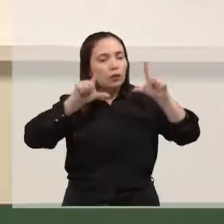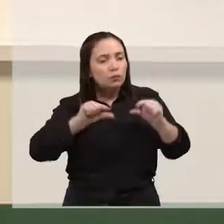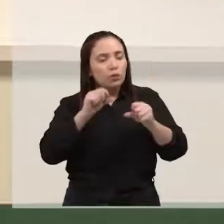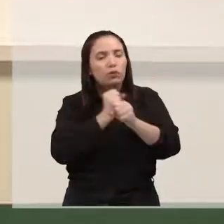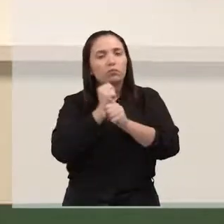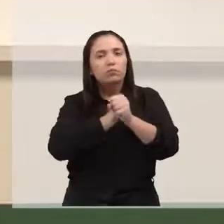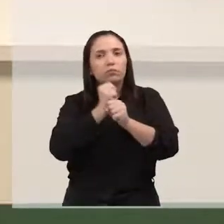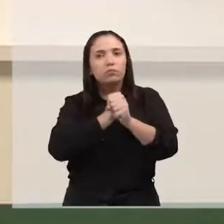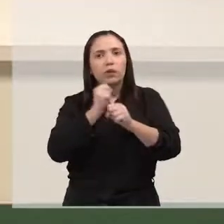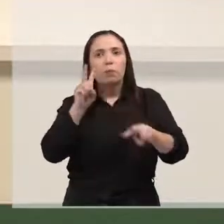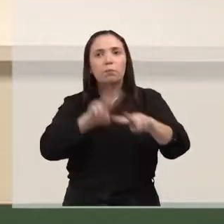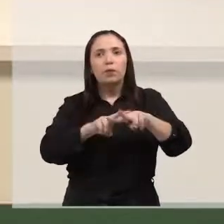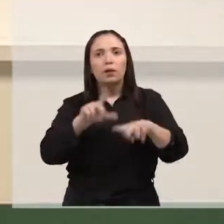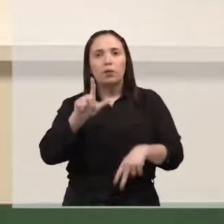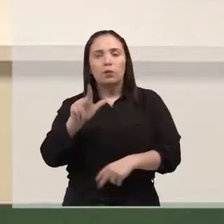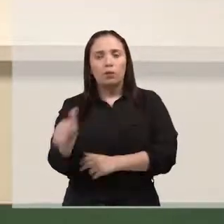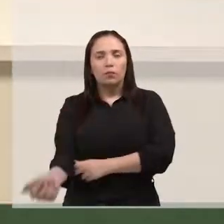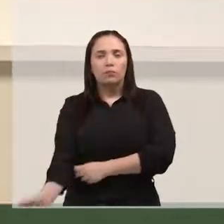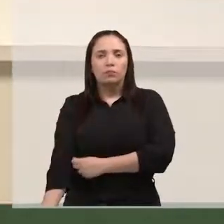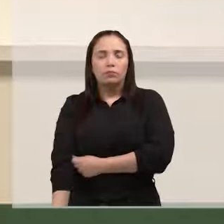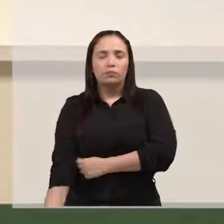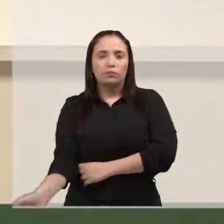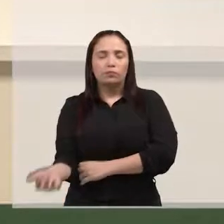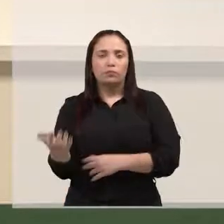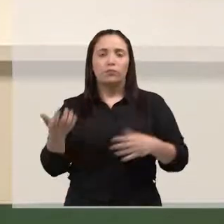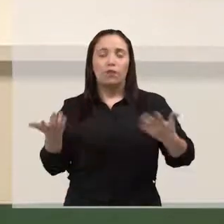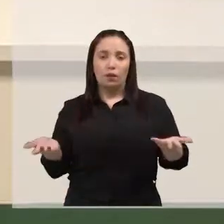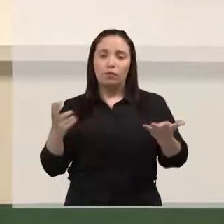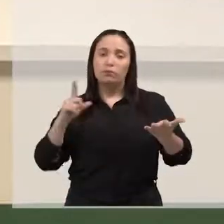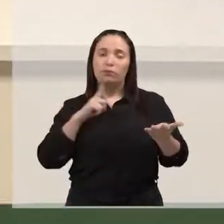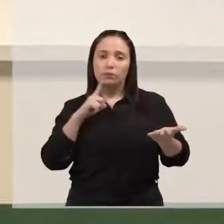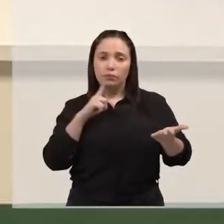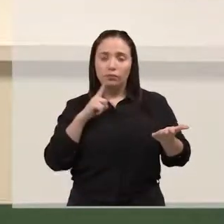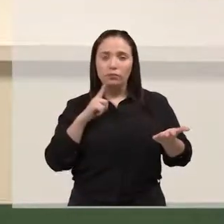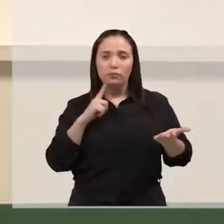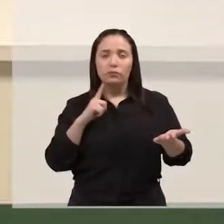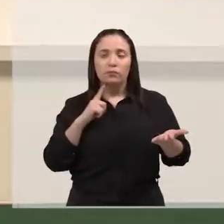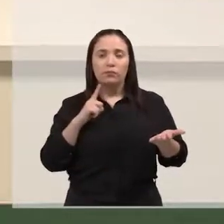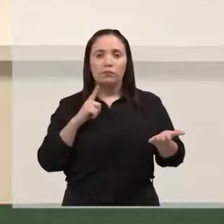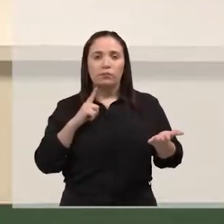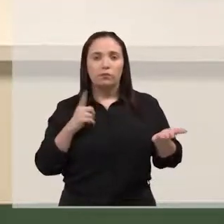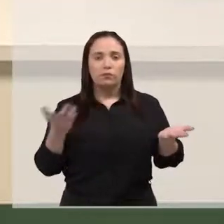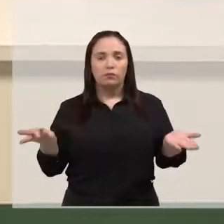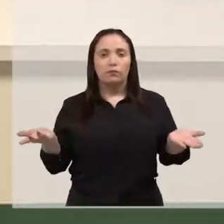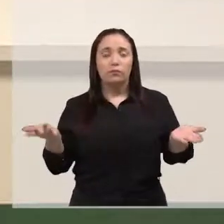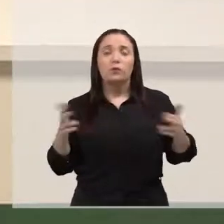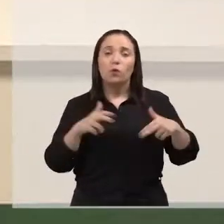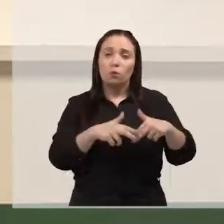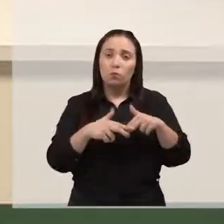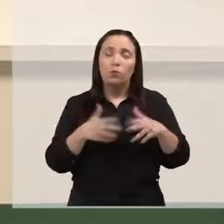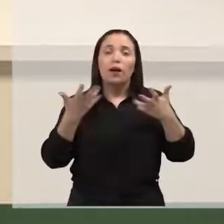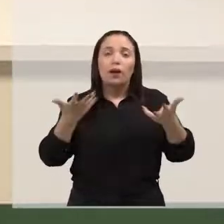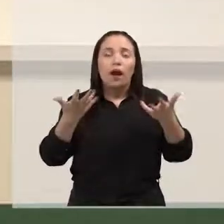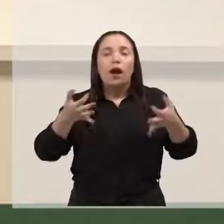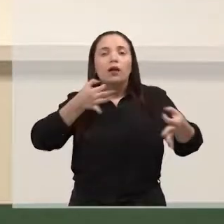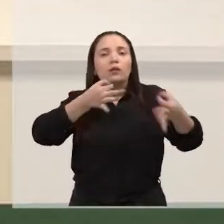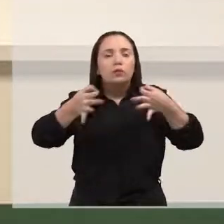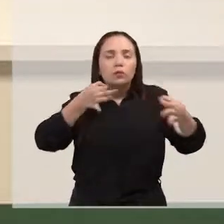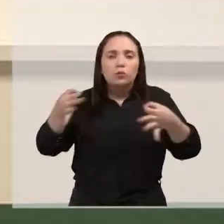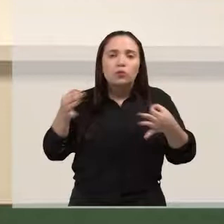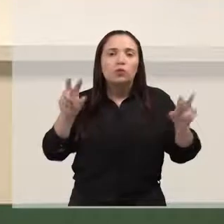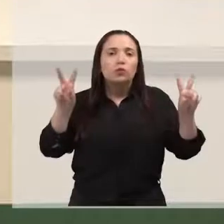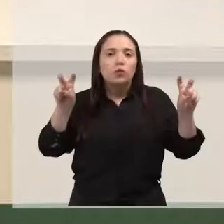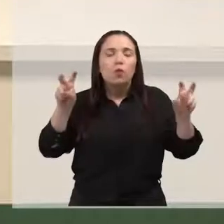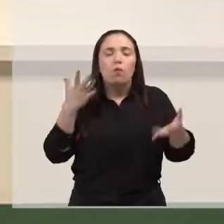Não, se sair do triplex, eles vão ter uns embargos infringentes. Exatamente. Né, que é justamente para discutir a